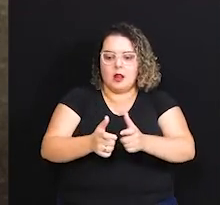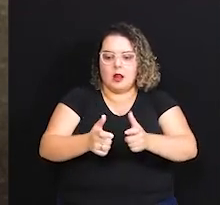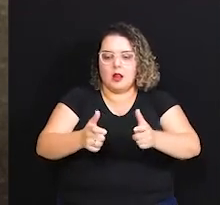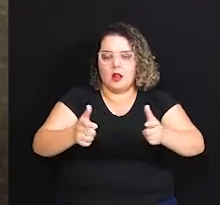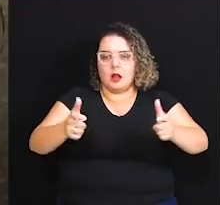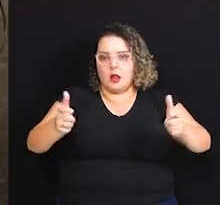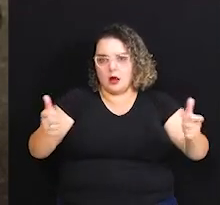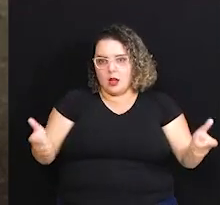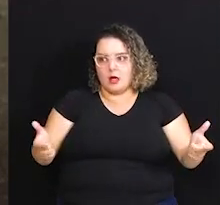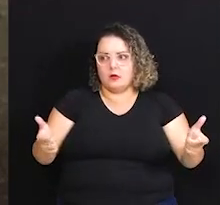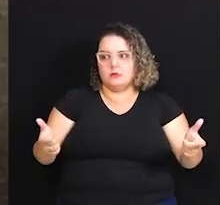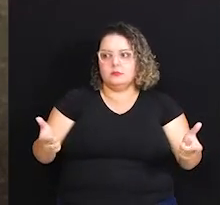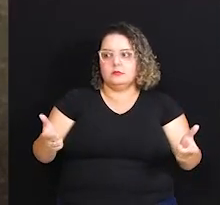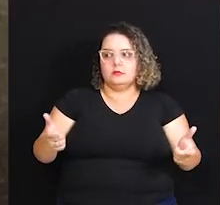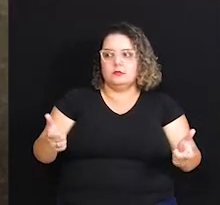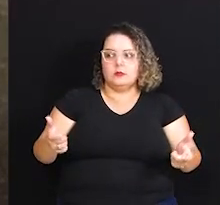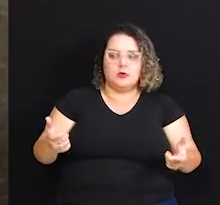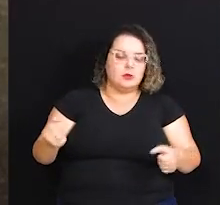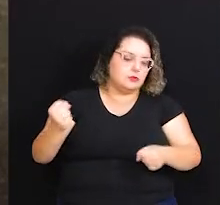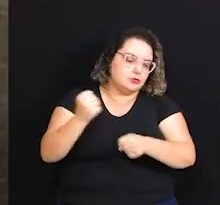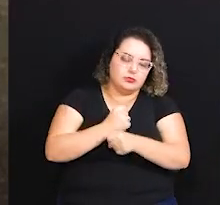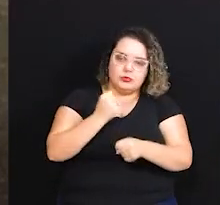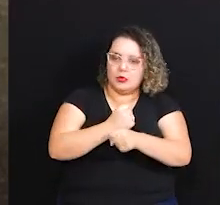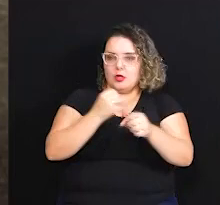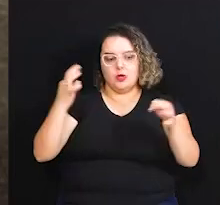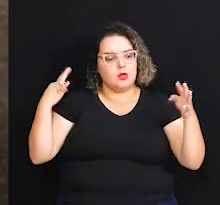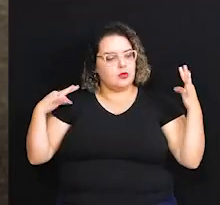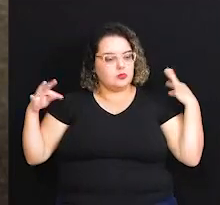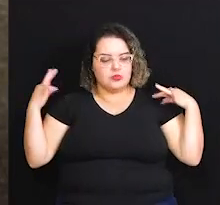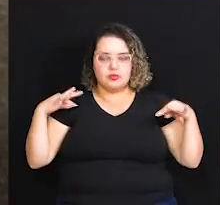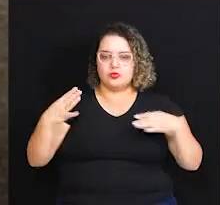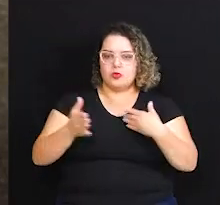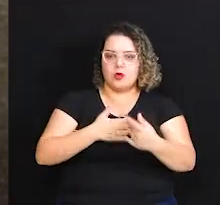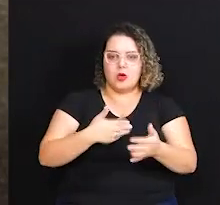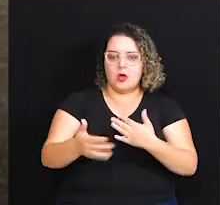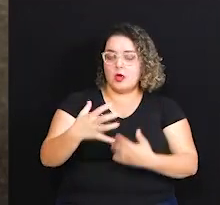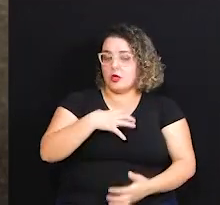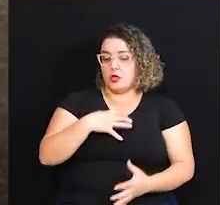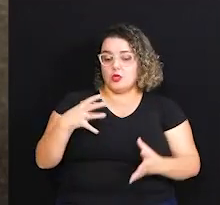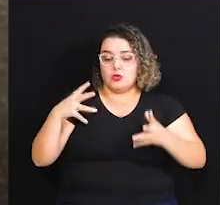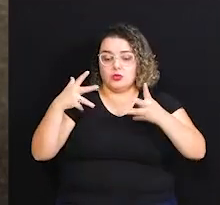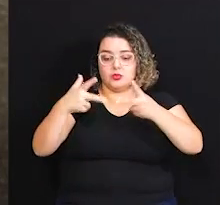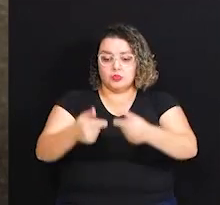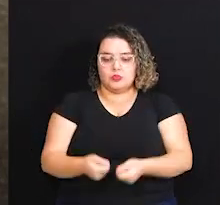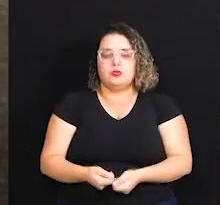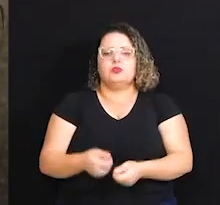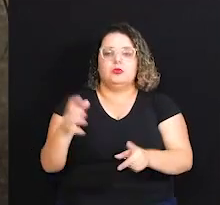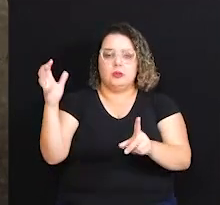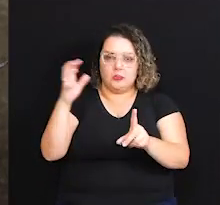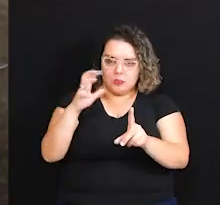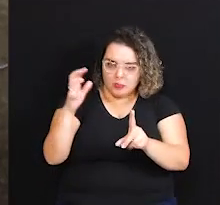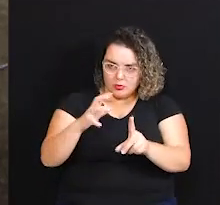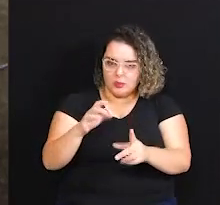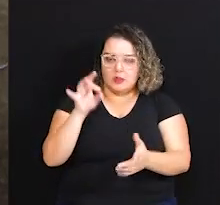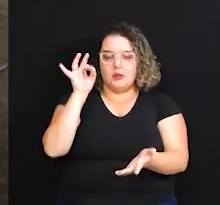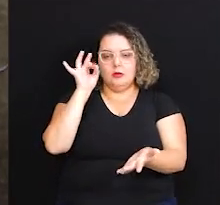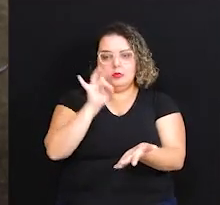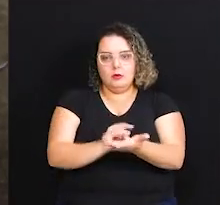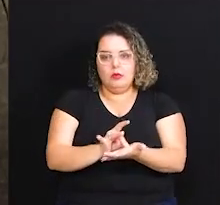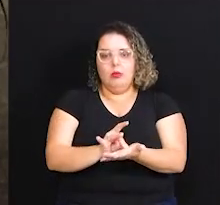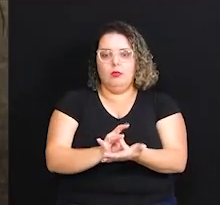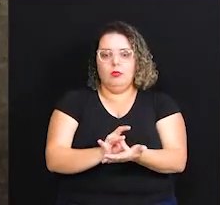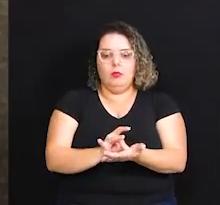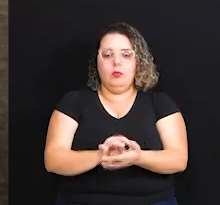cidades, especulação imobiliária, turismo desenfreado, tudo isso vai acabar afetando realmente